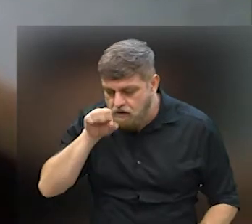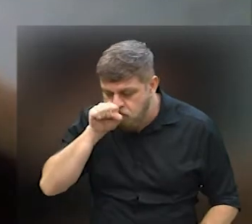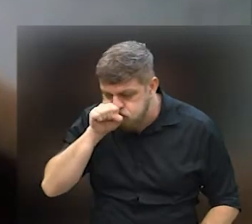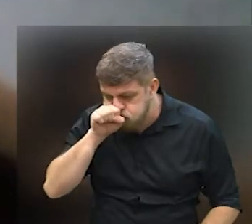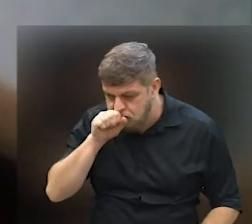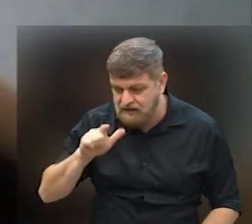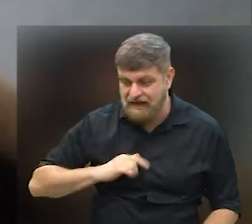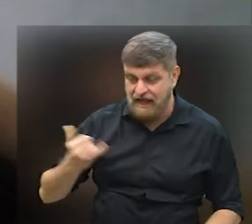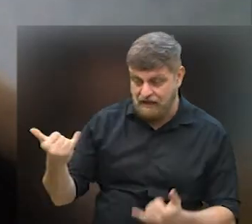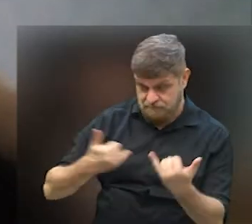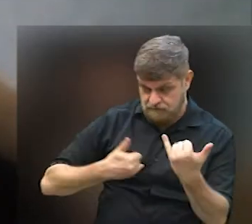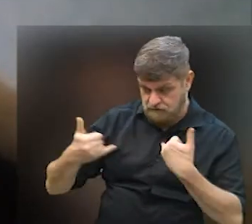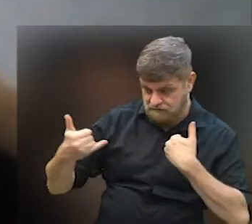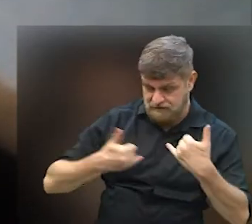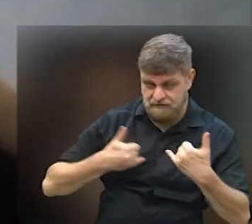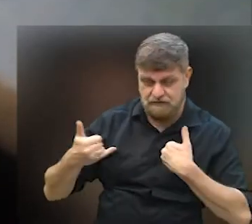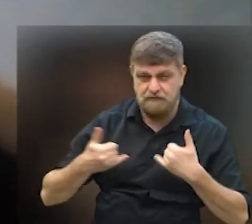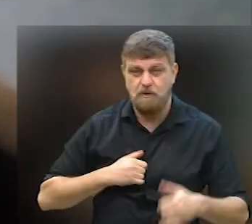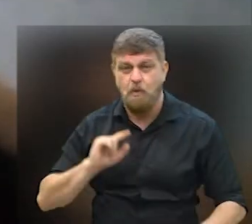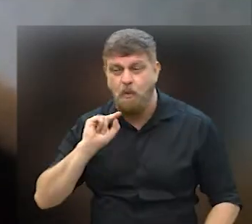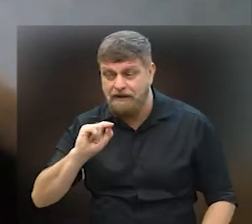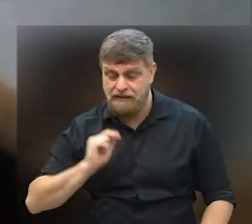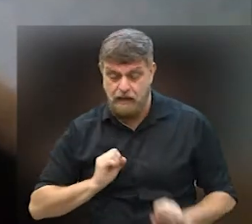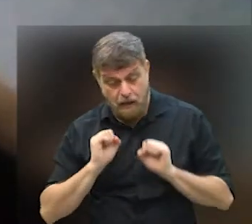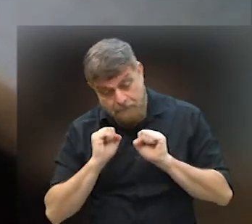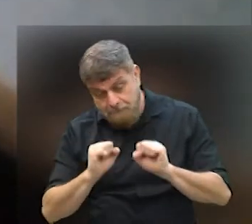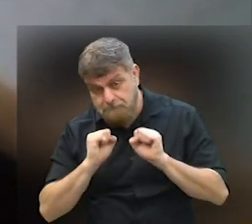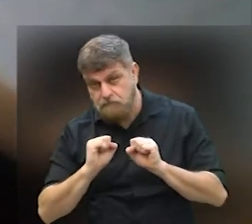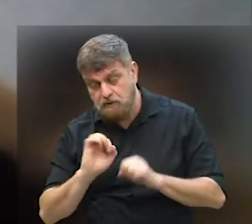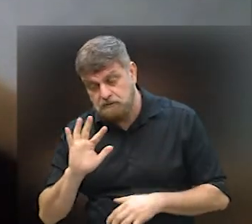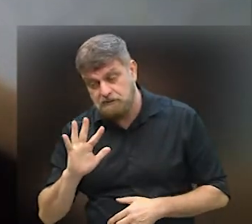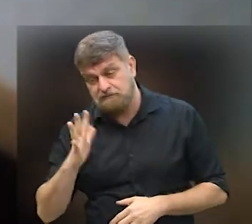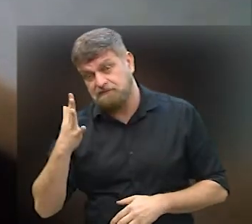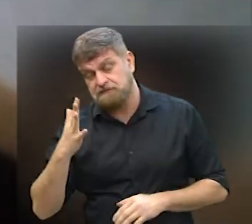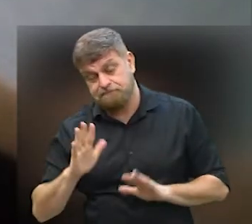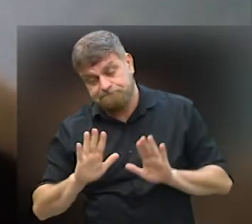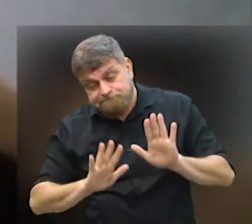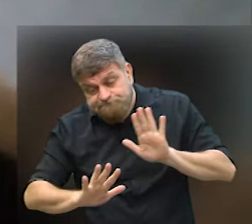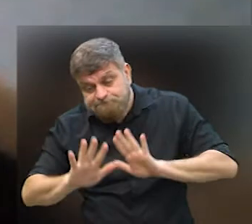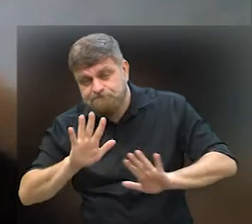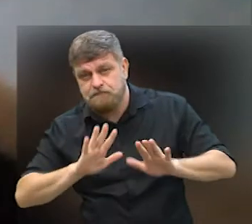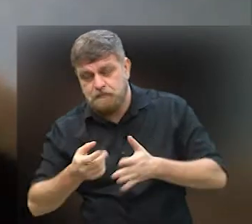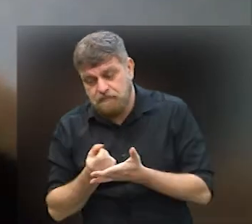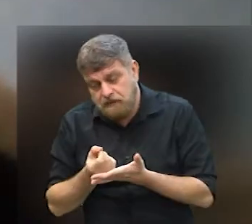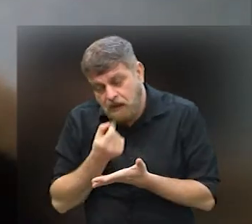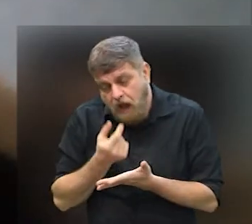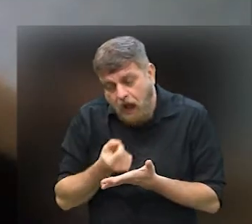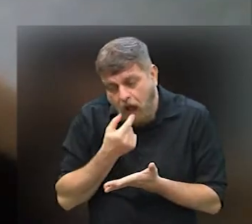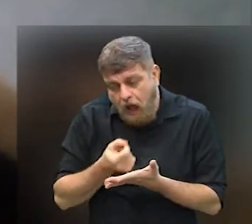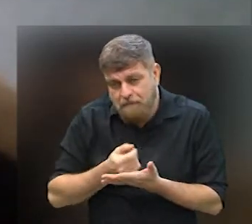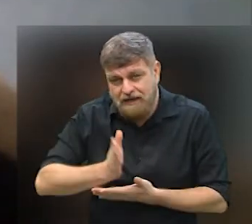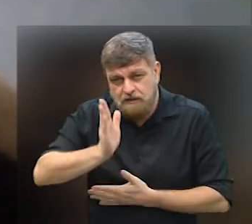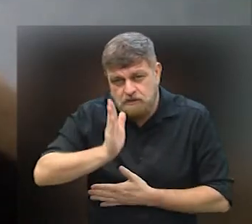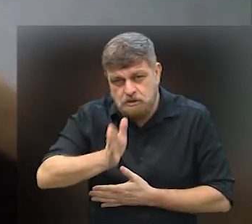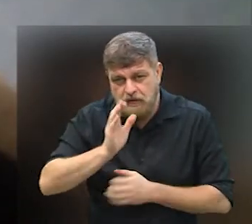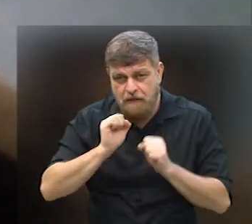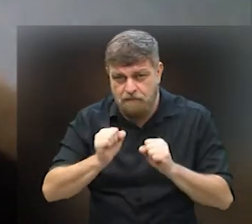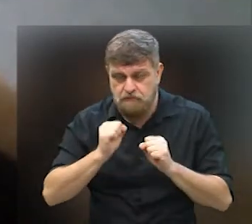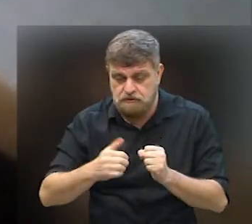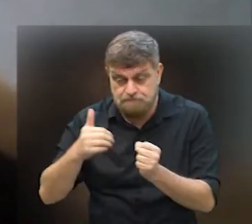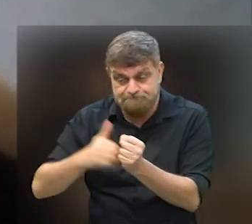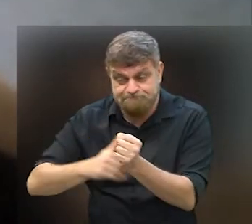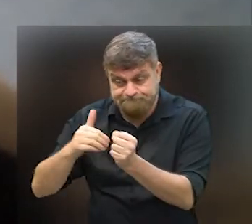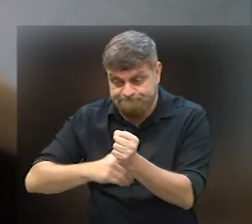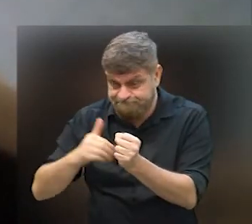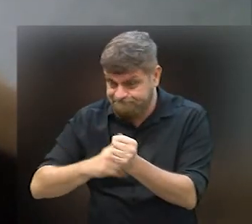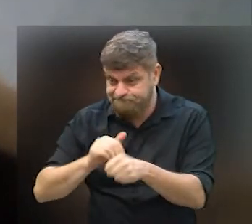o edema pulmonar. Tá. Ela comentou que talvez não fosse por conta dos medicamentos que eu havia tomado, poderia estar